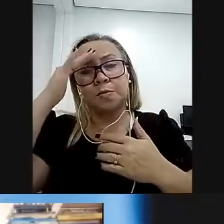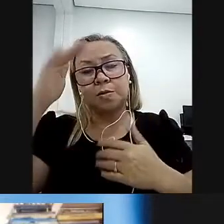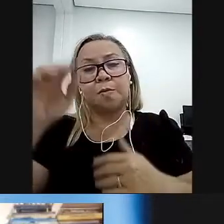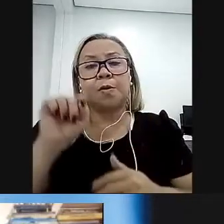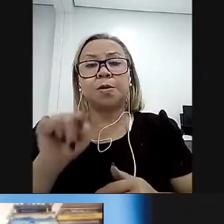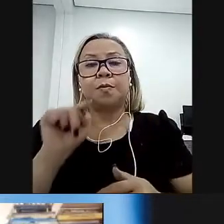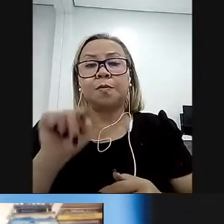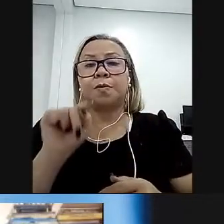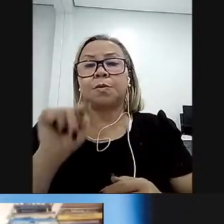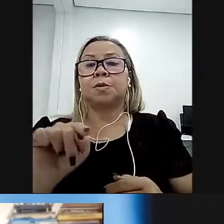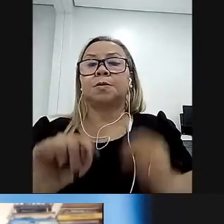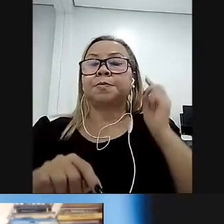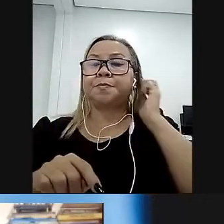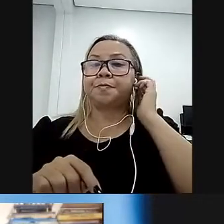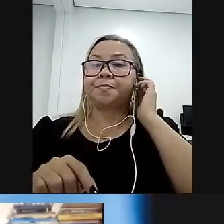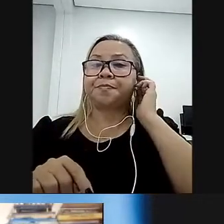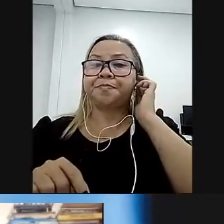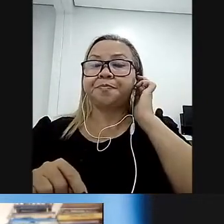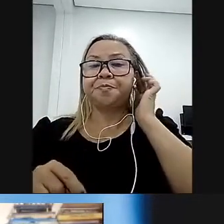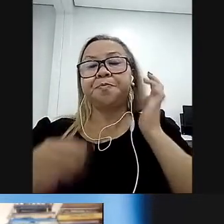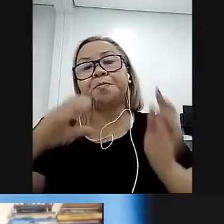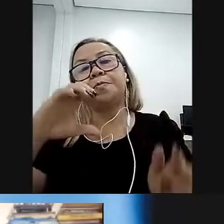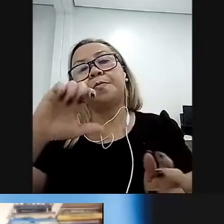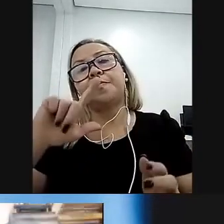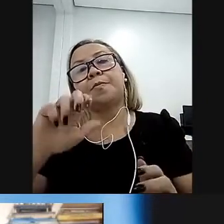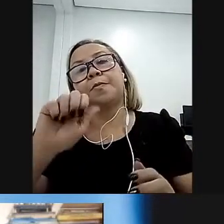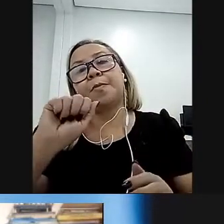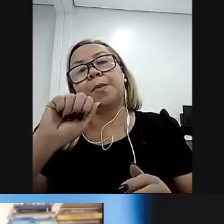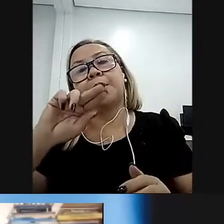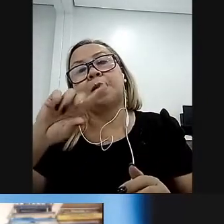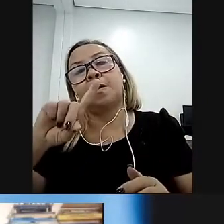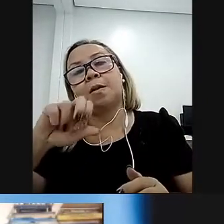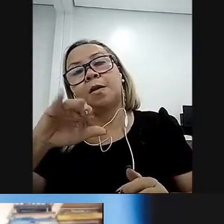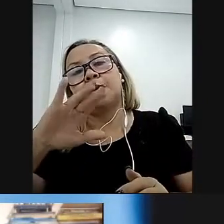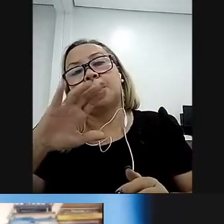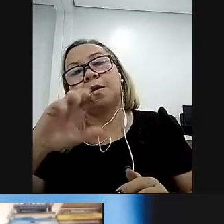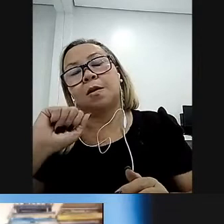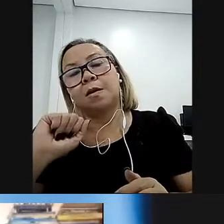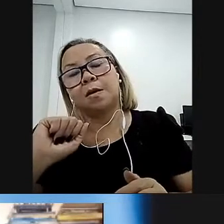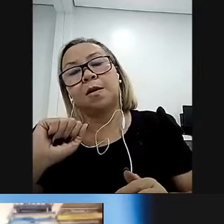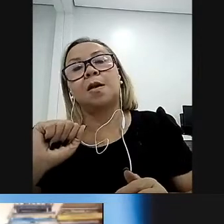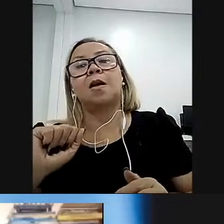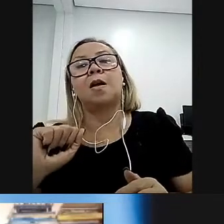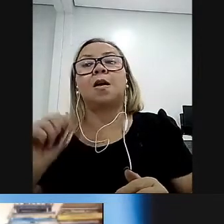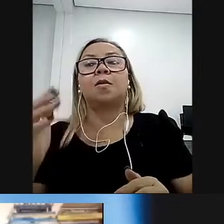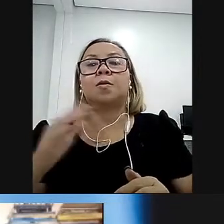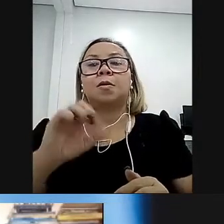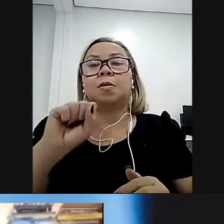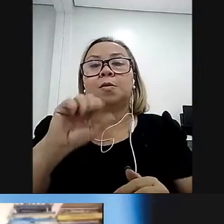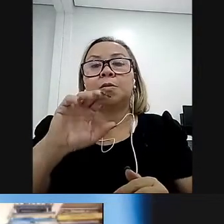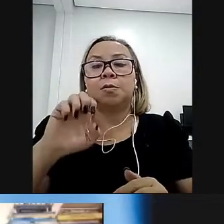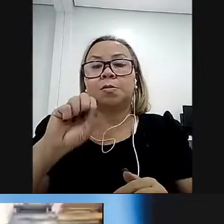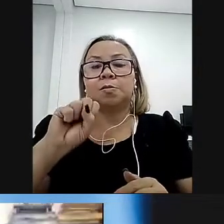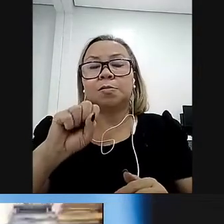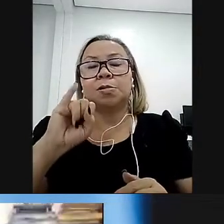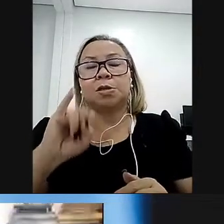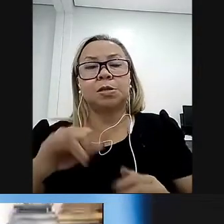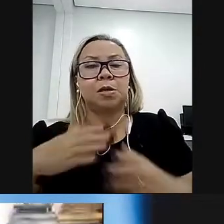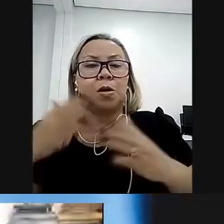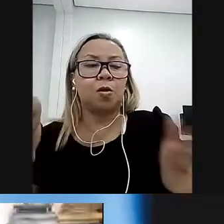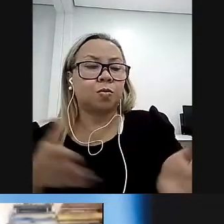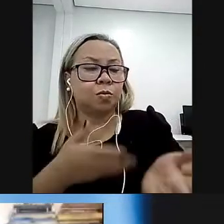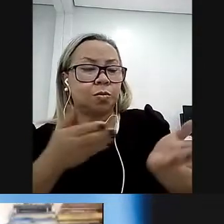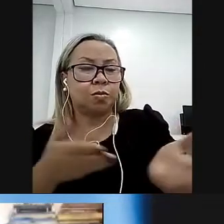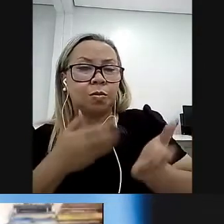e a Claudinha, né? Ramalho, do SESI, que é uma grande incentivadora da